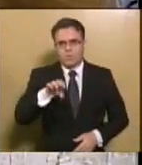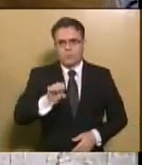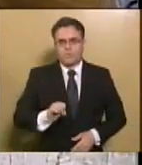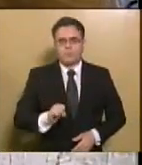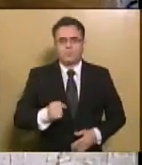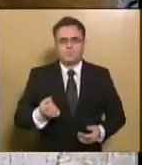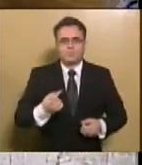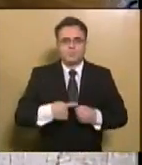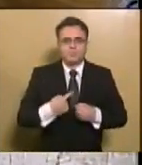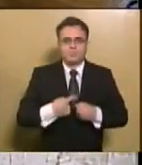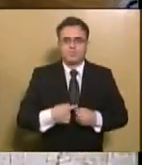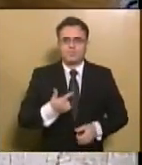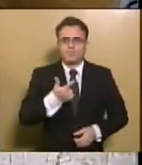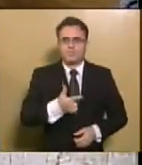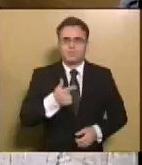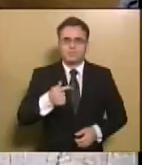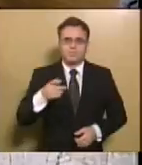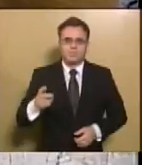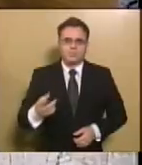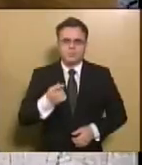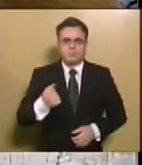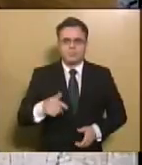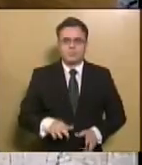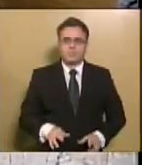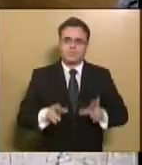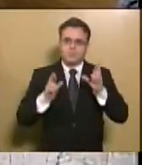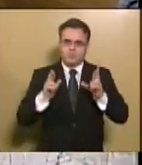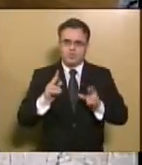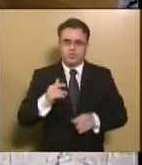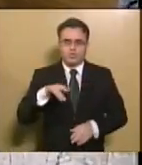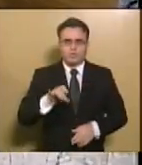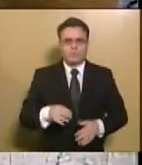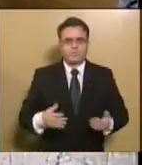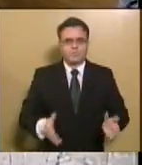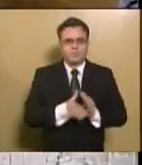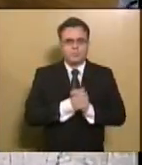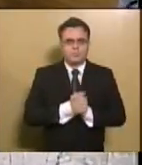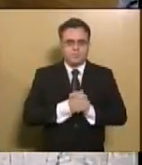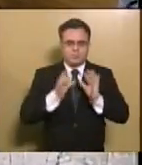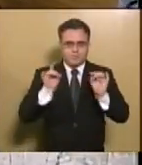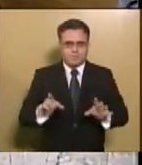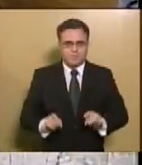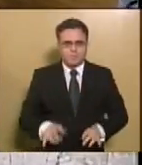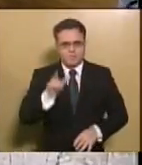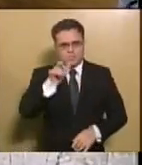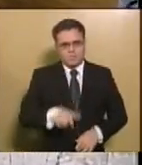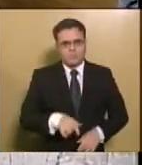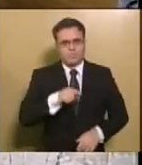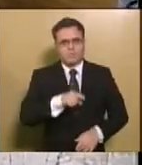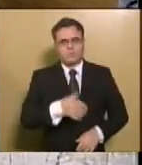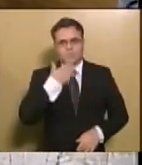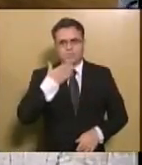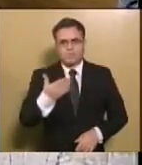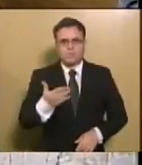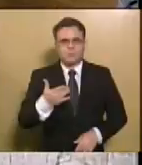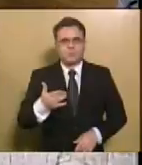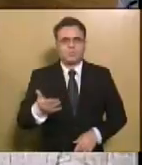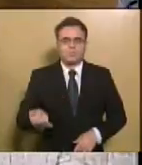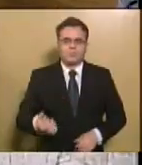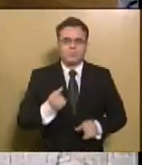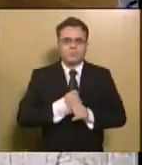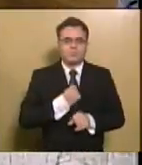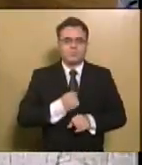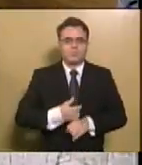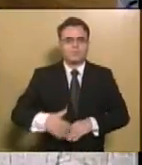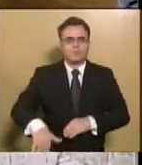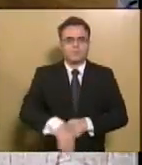Indicação de número 275, de autoria do deputado Jorge Passos, excelentíssimo senhor governador, solicitando a recuperação asfáltica